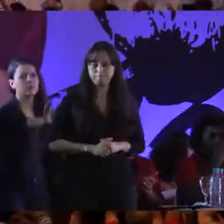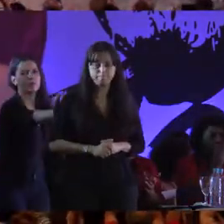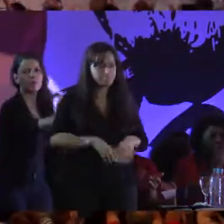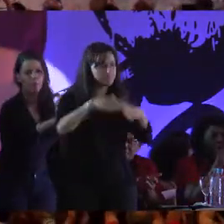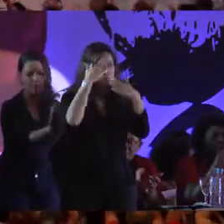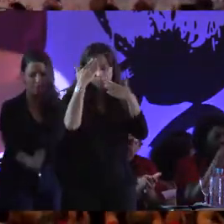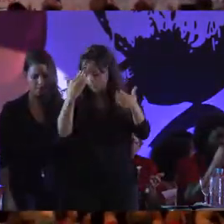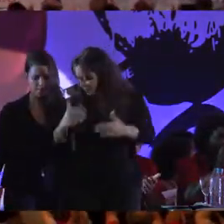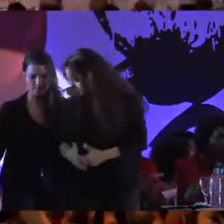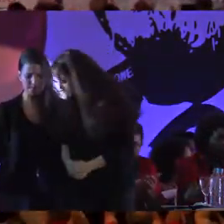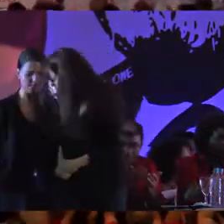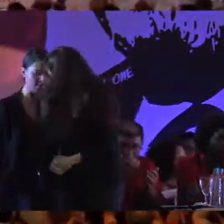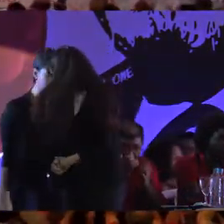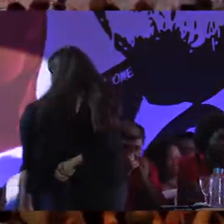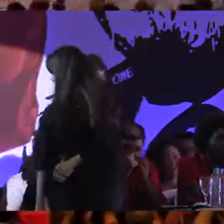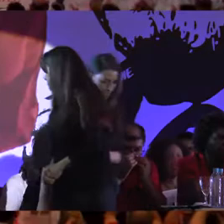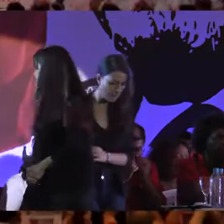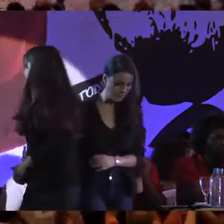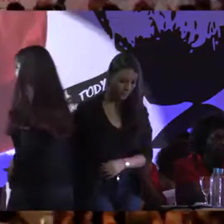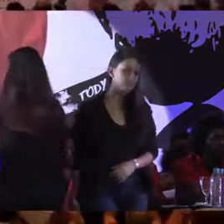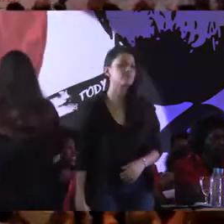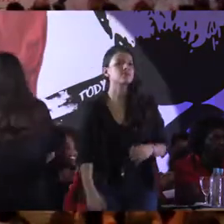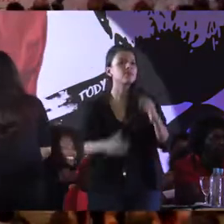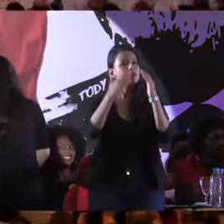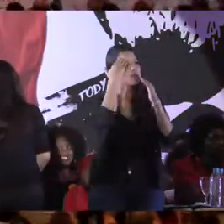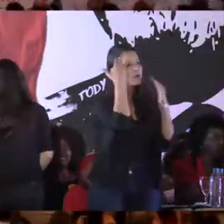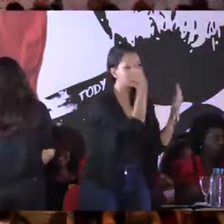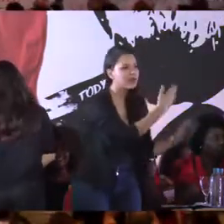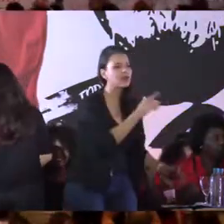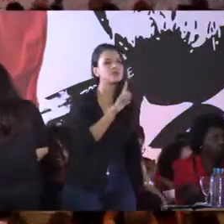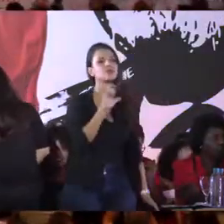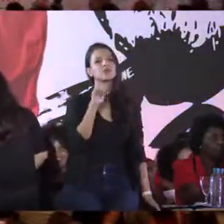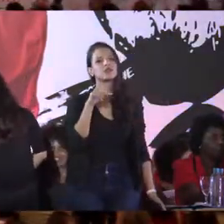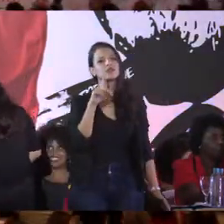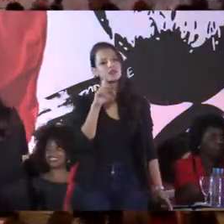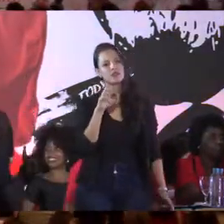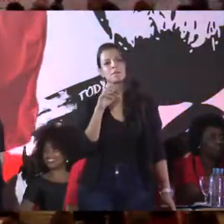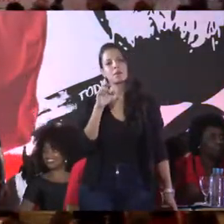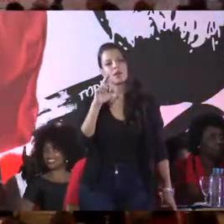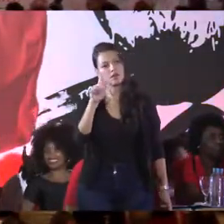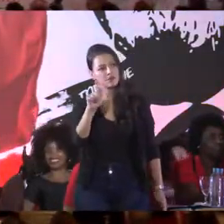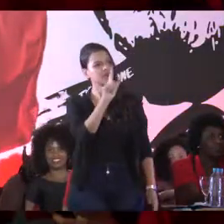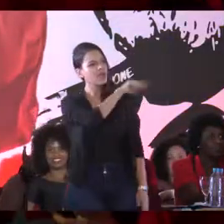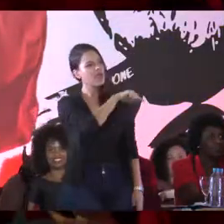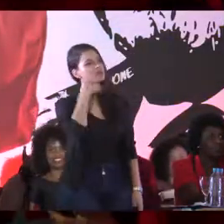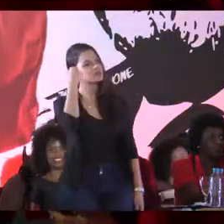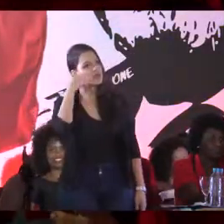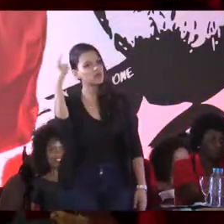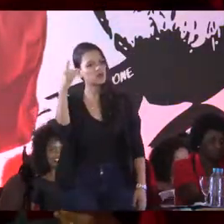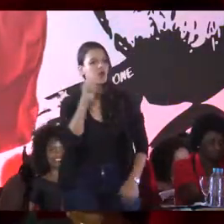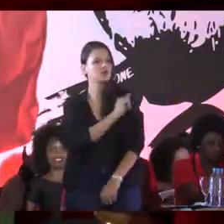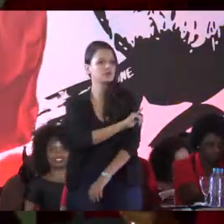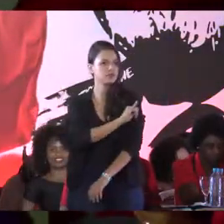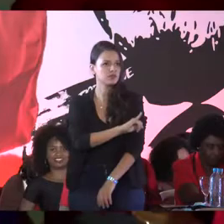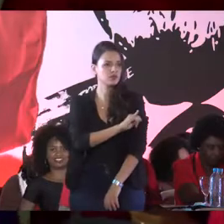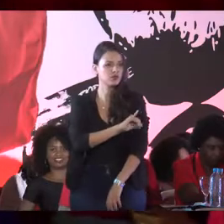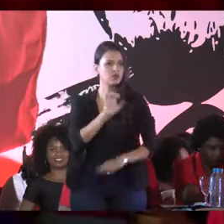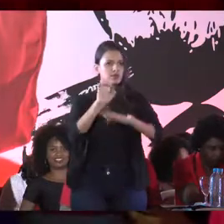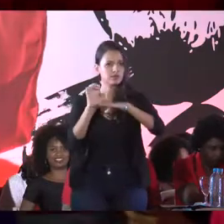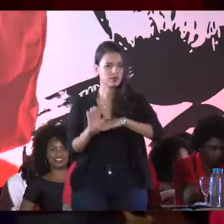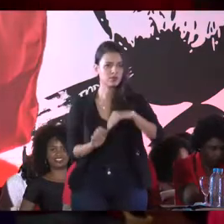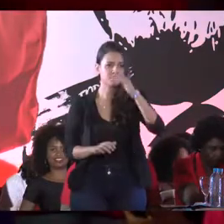Obrigado, companheiro Lindbergh Faria, nosso senador pelo estado do Rio de Janeiro. Tem